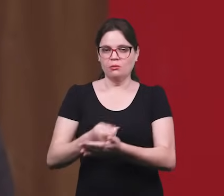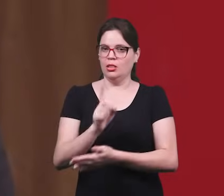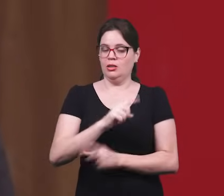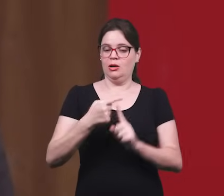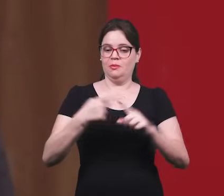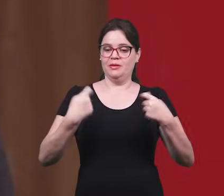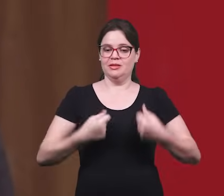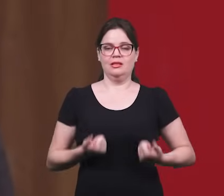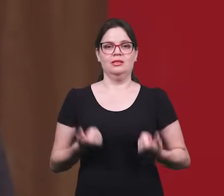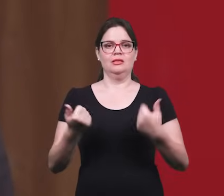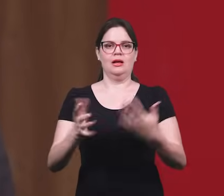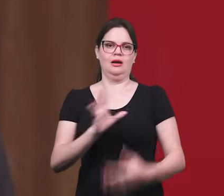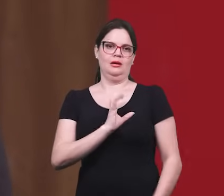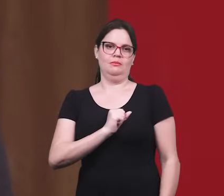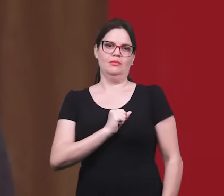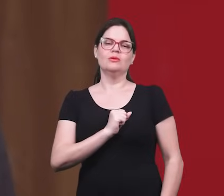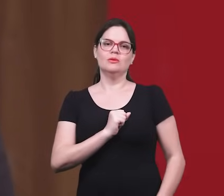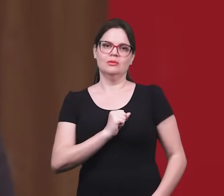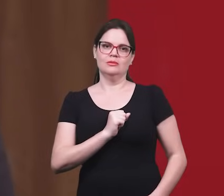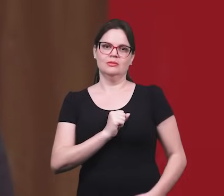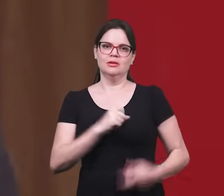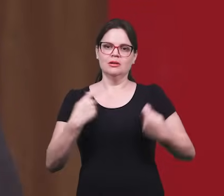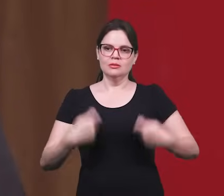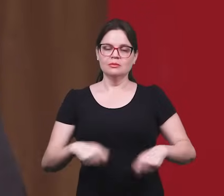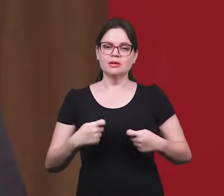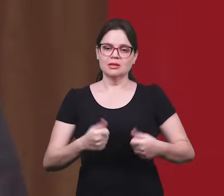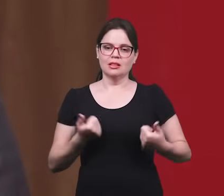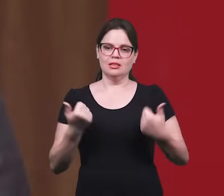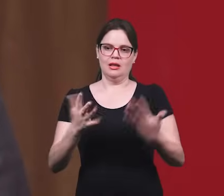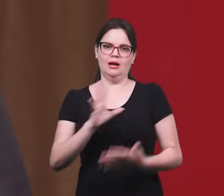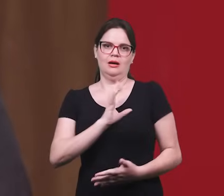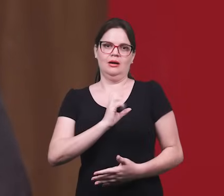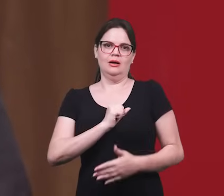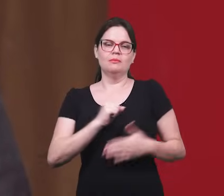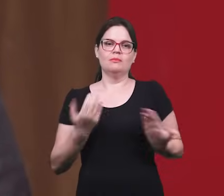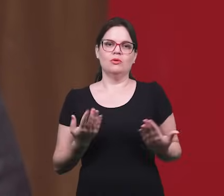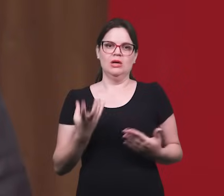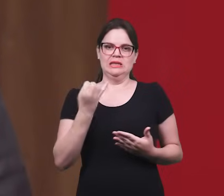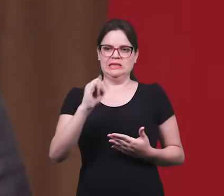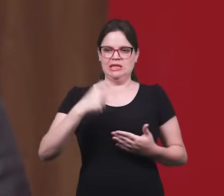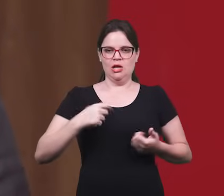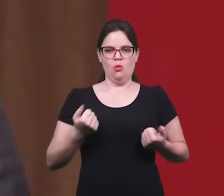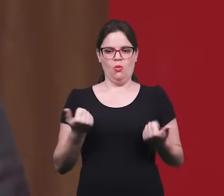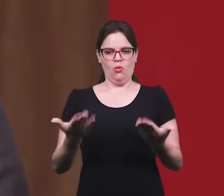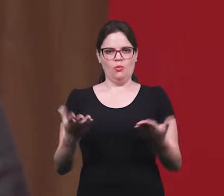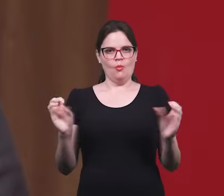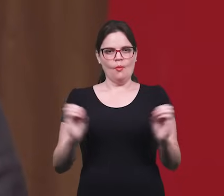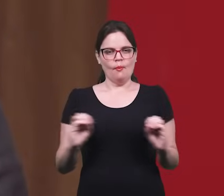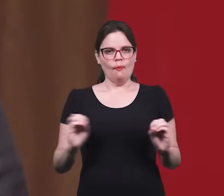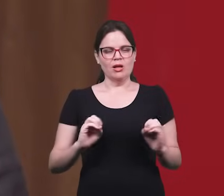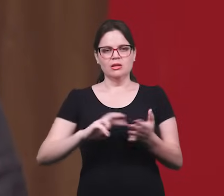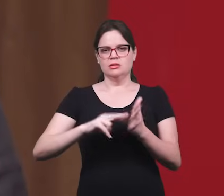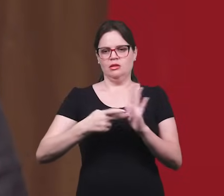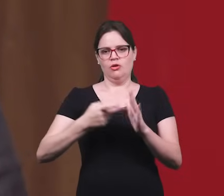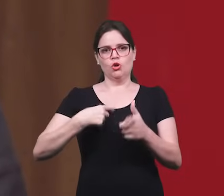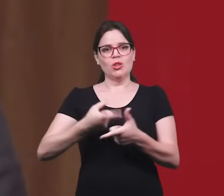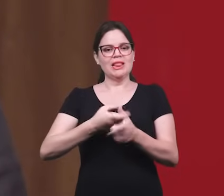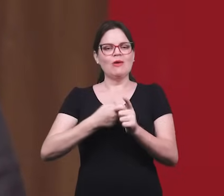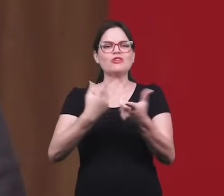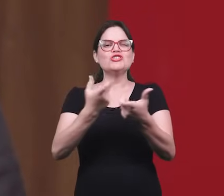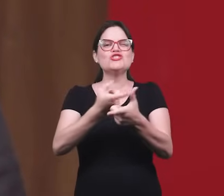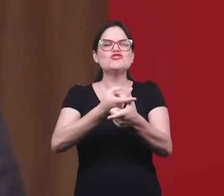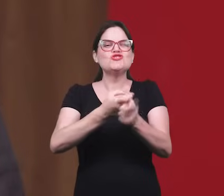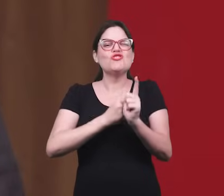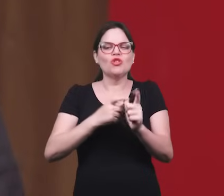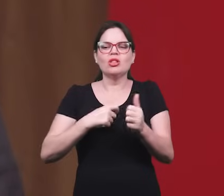comunhão devendo já estamos devendo o nosso saldo é sempre negativo porque Precisamos amar e